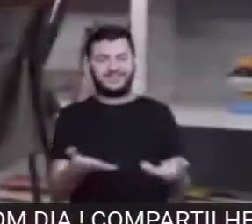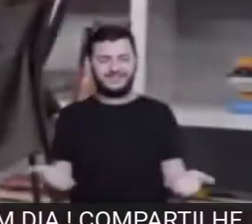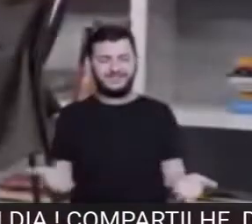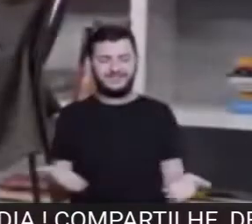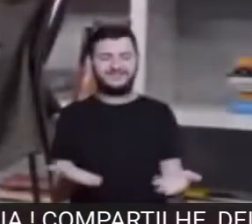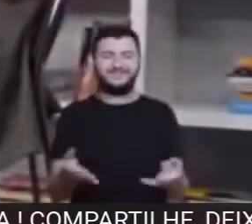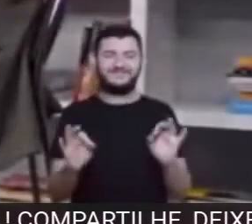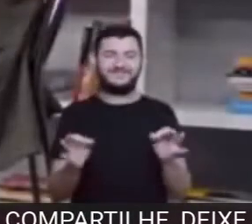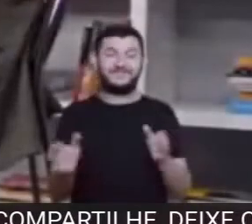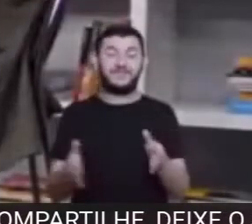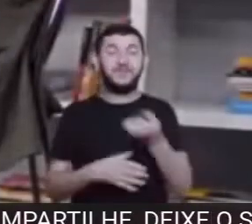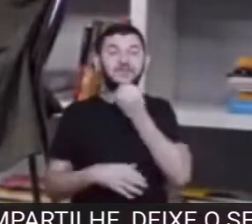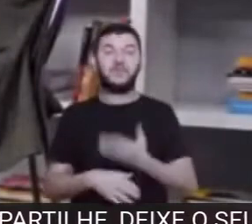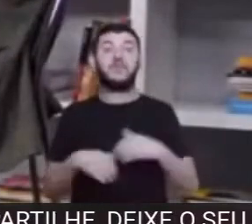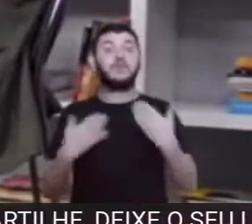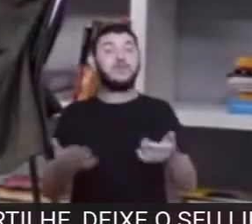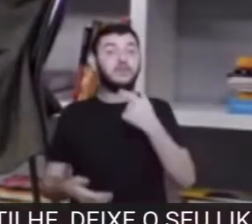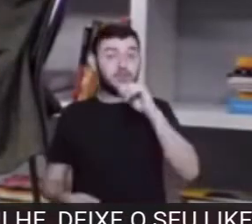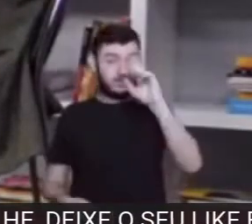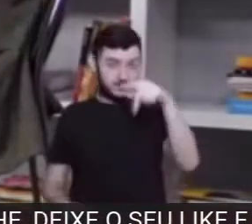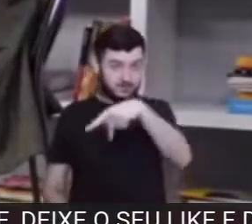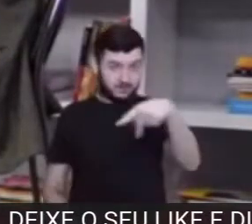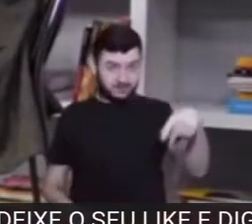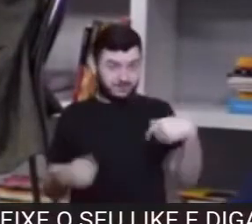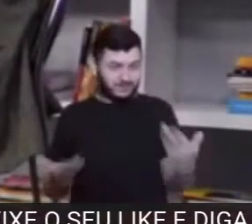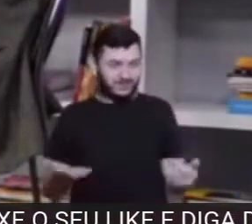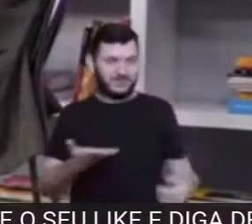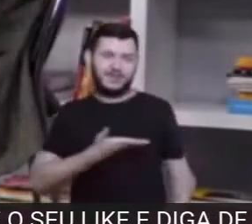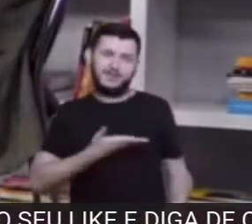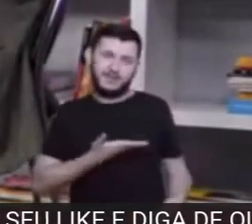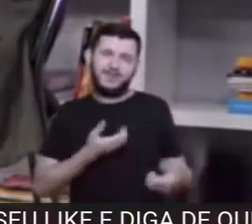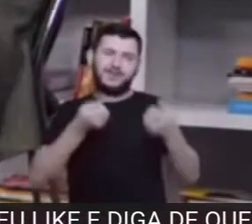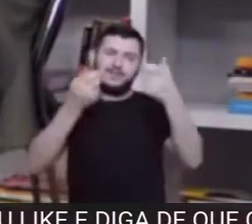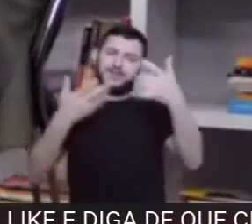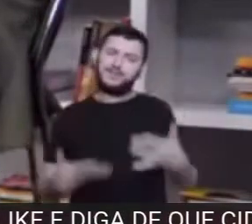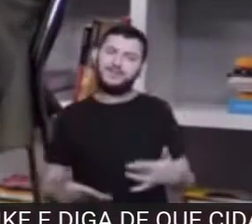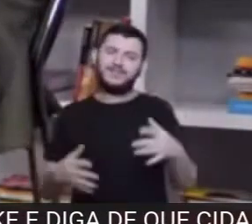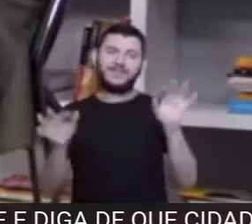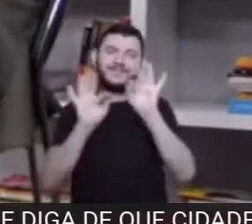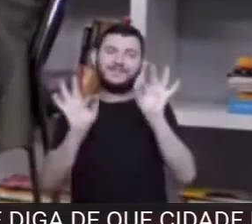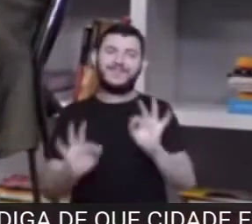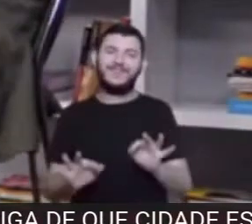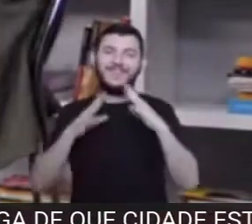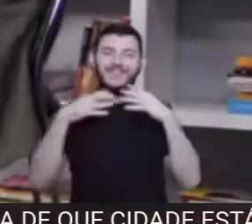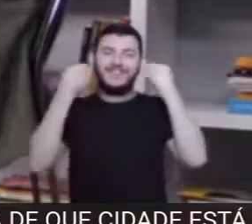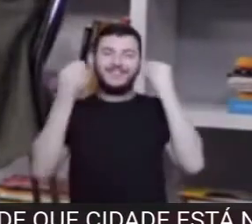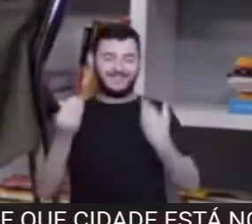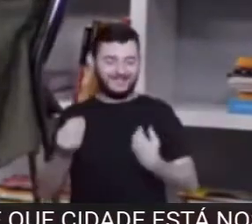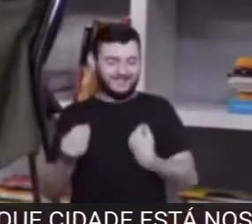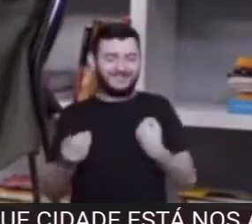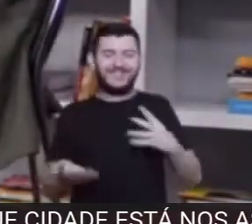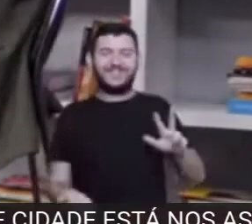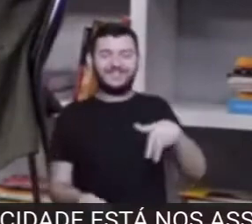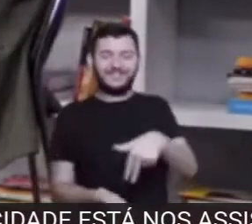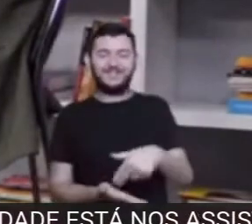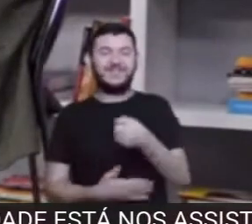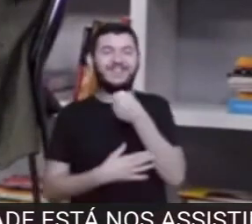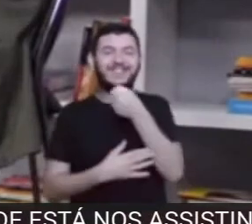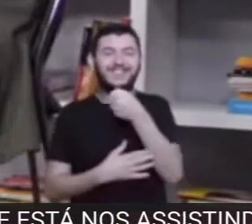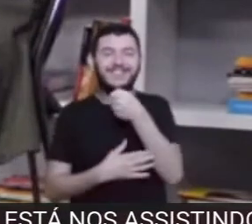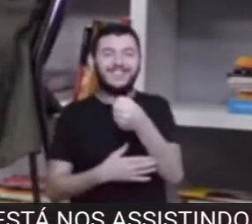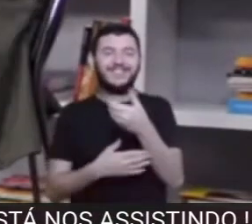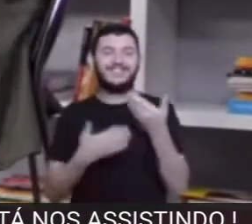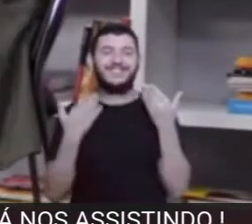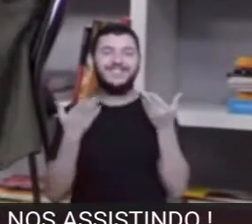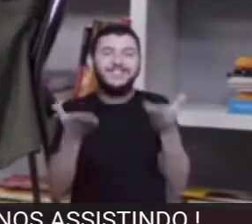Então, presidente, em nome dessa amizade, eu queria dizer também que estou muito feliz de estar aqui estreando esse programa e ter a honra de fazer entrevistando